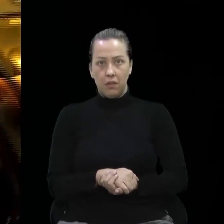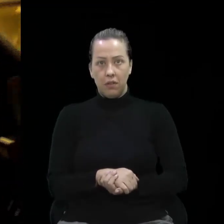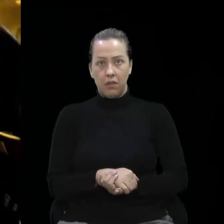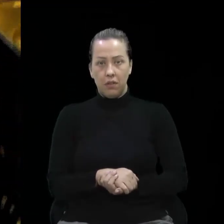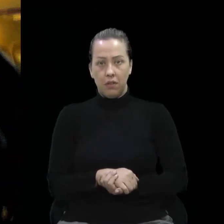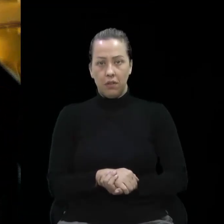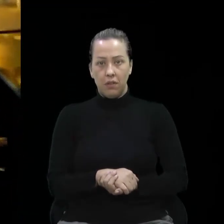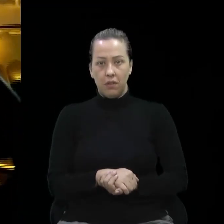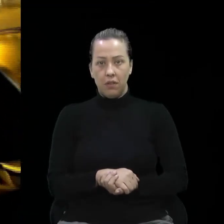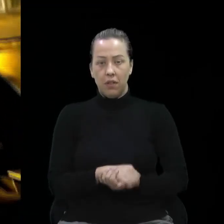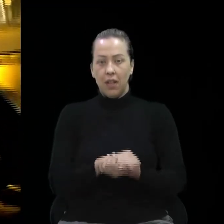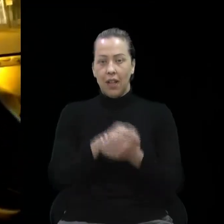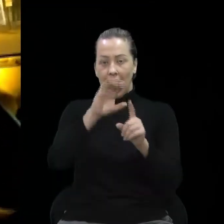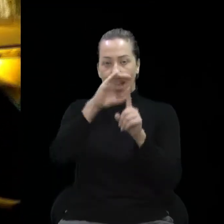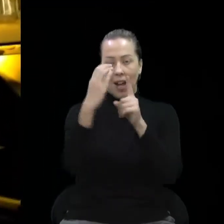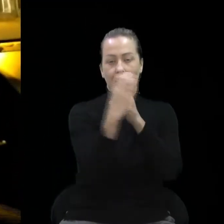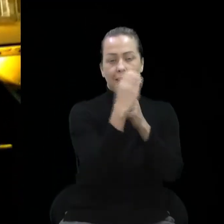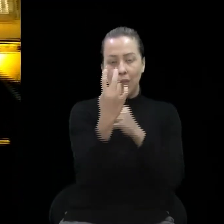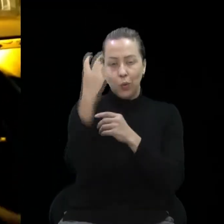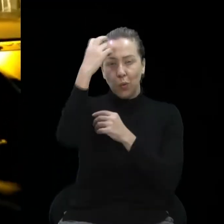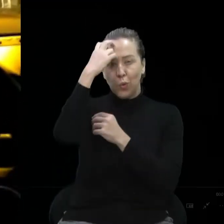Aqui é a Casa da Cultura.